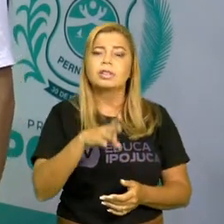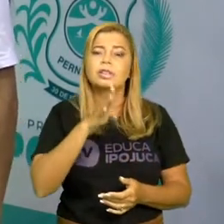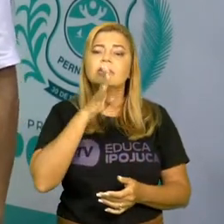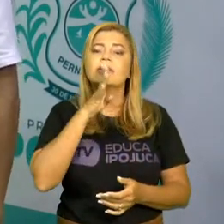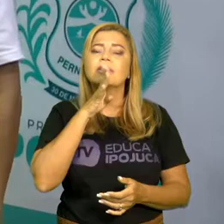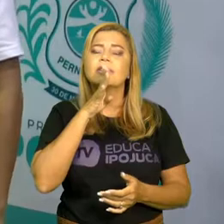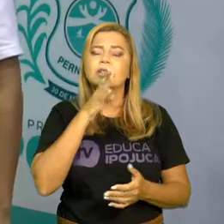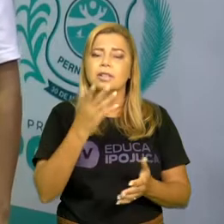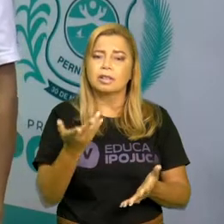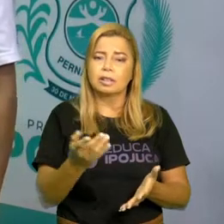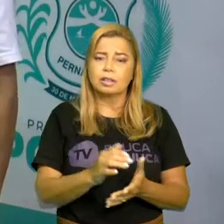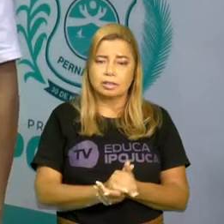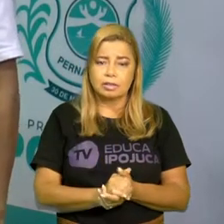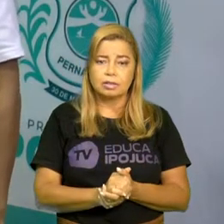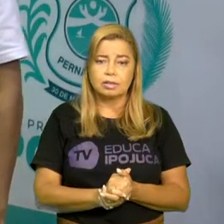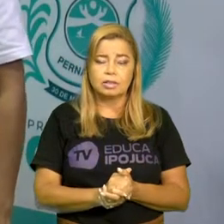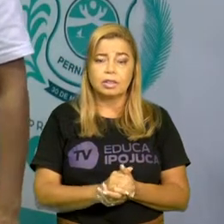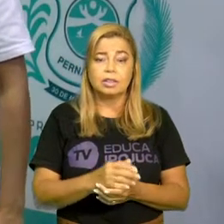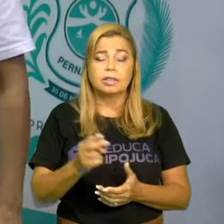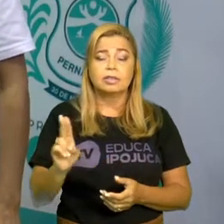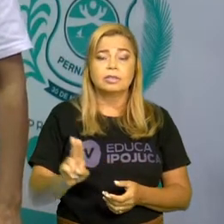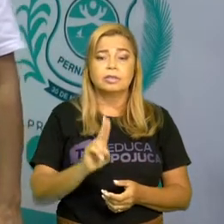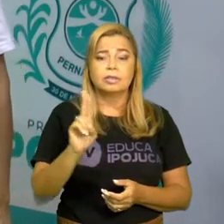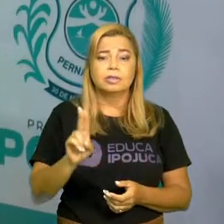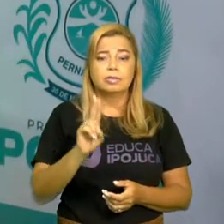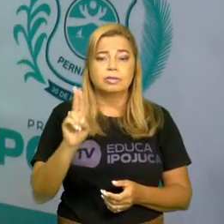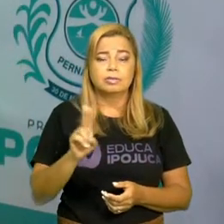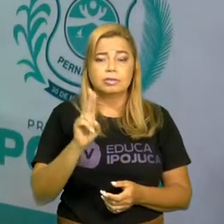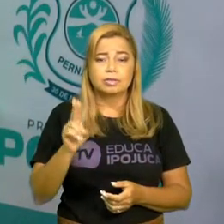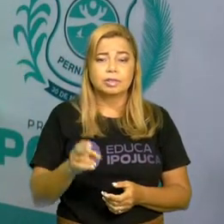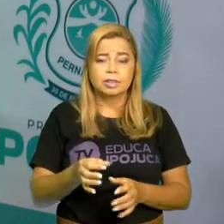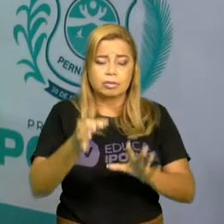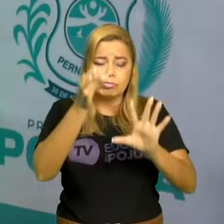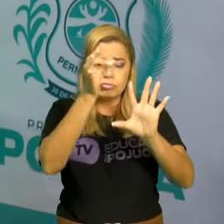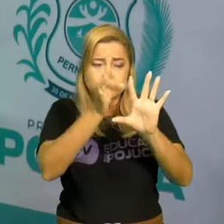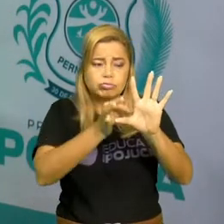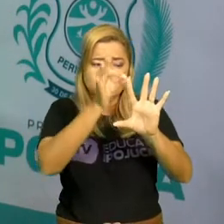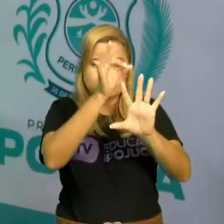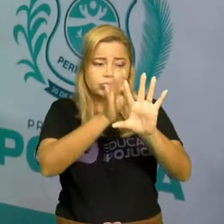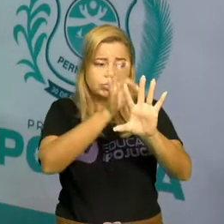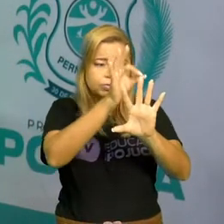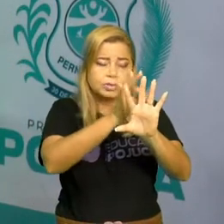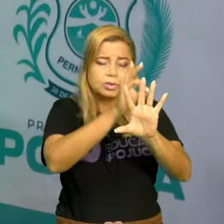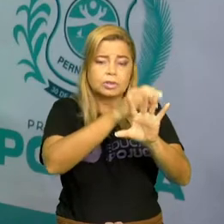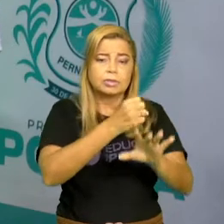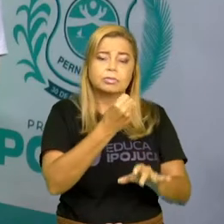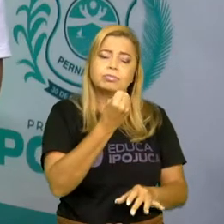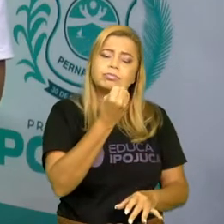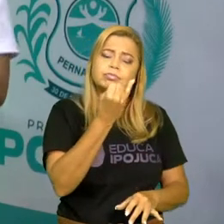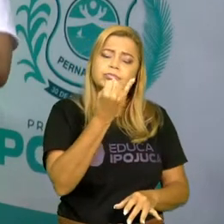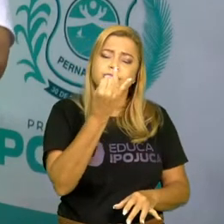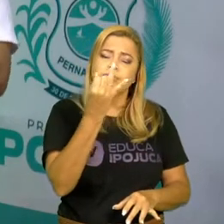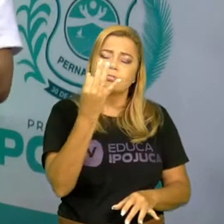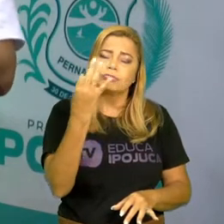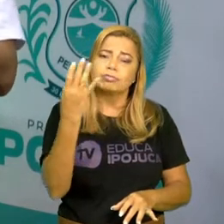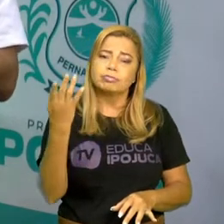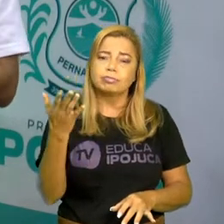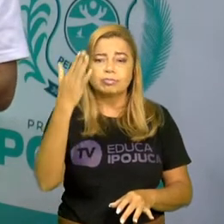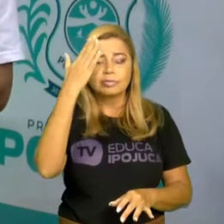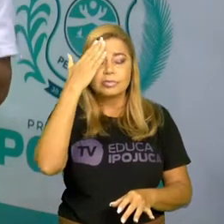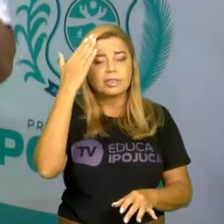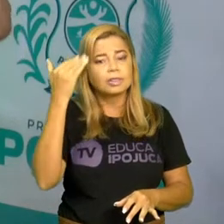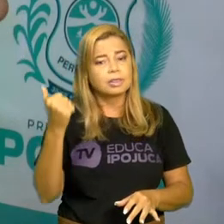no matemático, onde você vai utilizando bolinhas para contar. Se você entendeu e